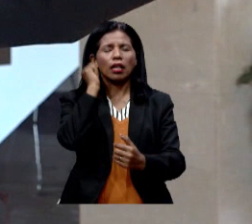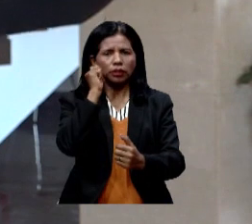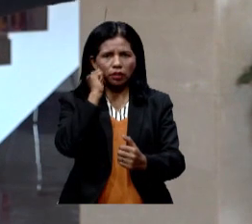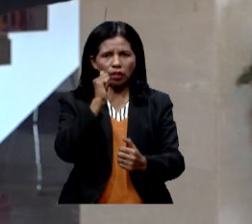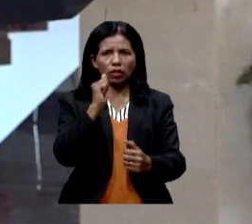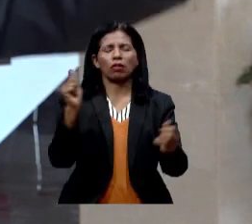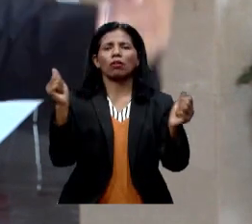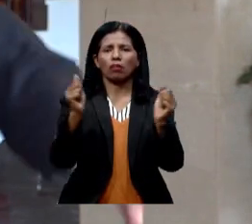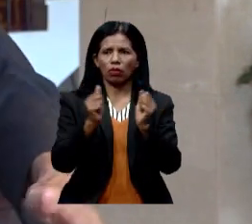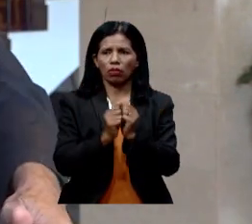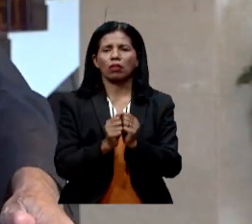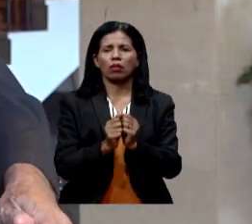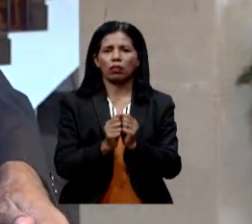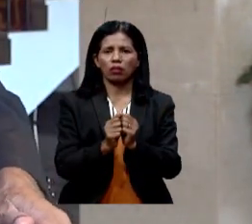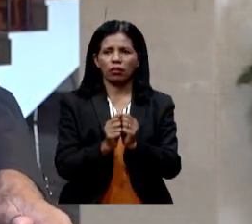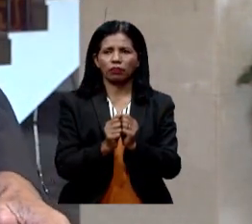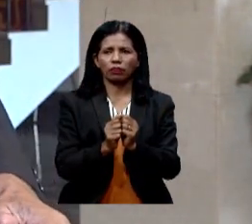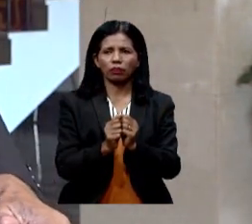ho,